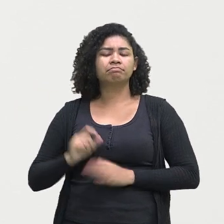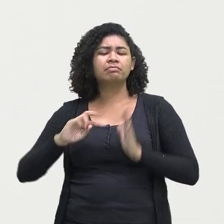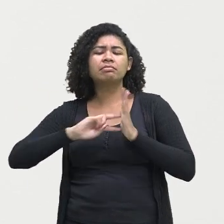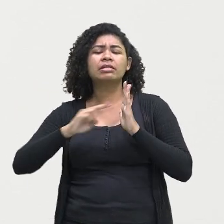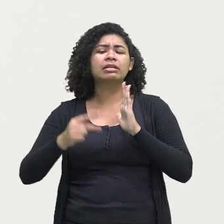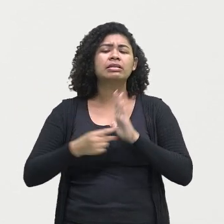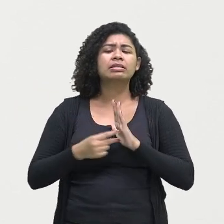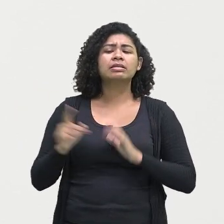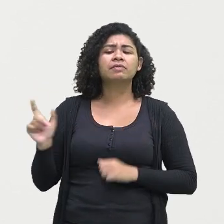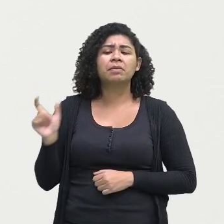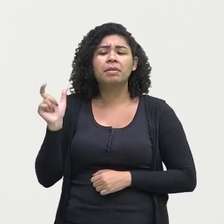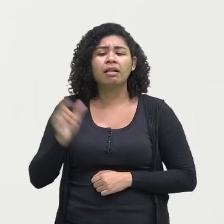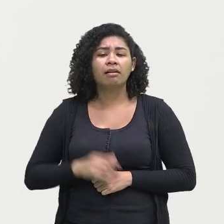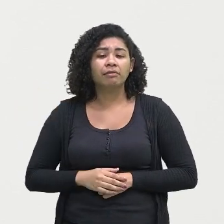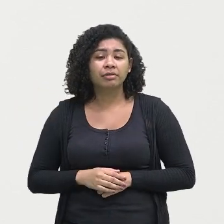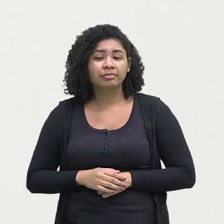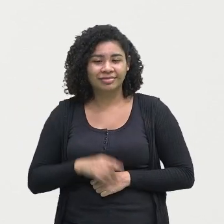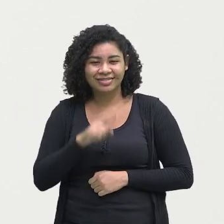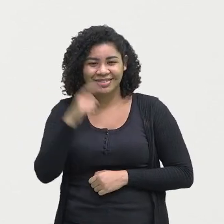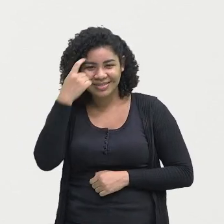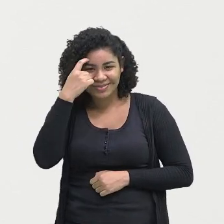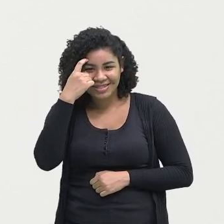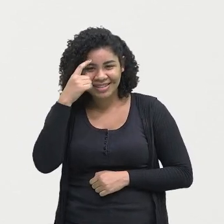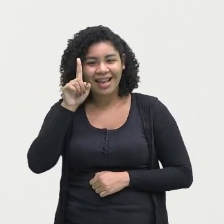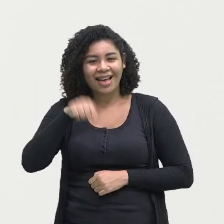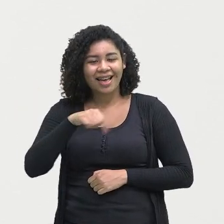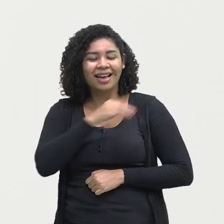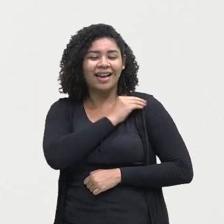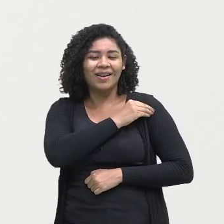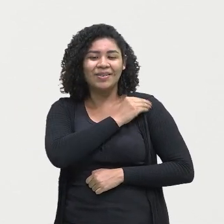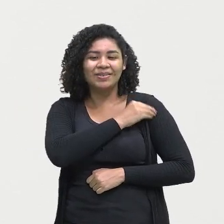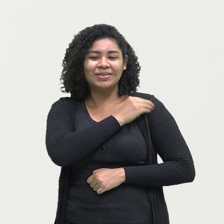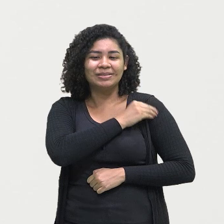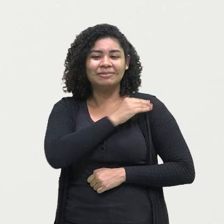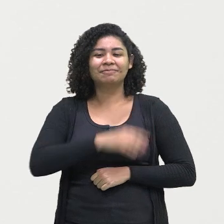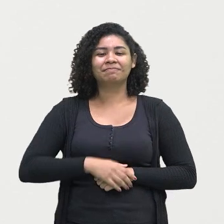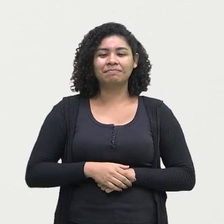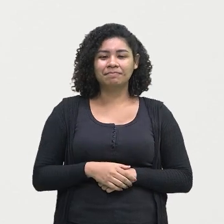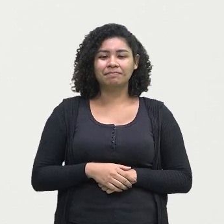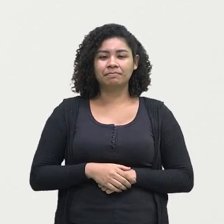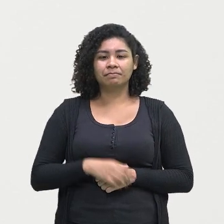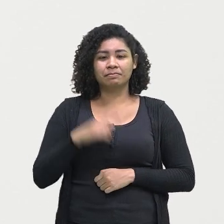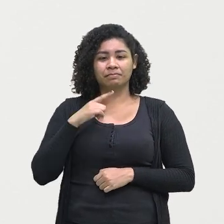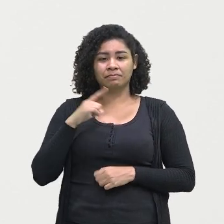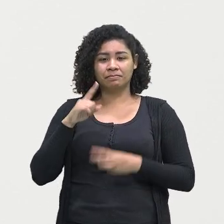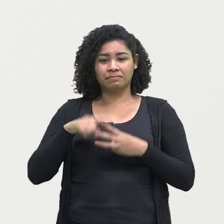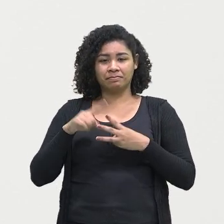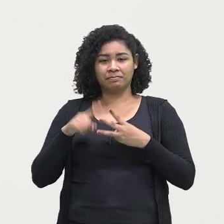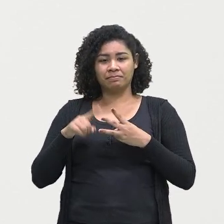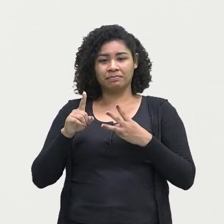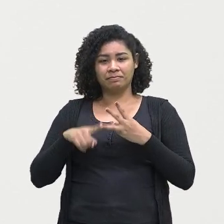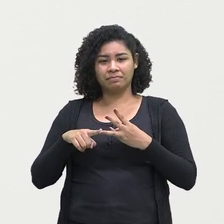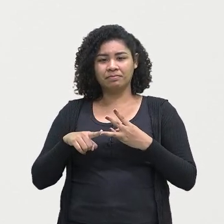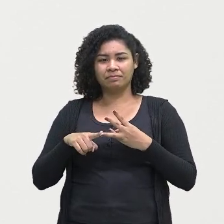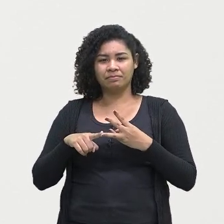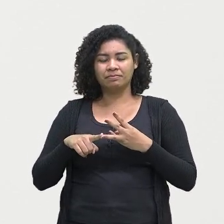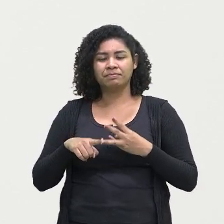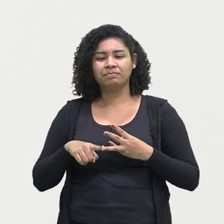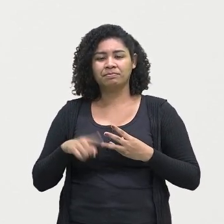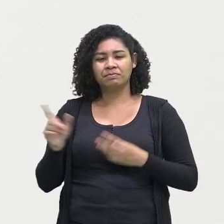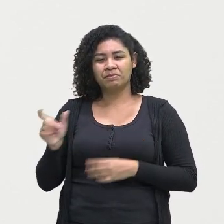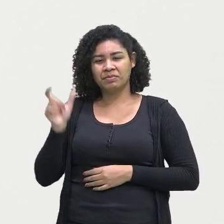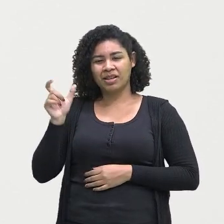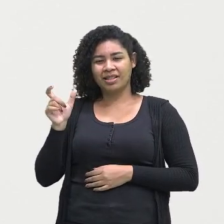É isso mesmo que vocês estão pensando. Álcool. Então, aqui nós temos três palavrinhas conhecidas, ó. Morning,